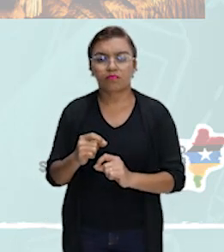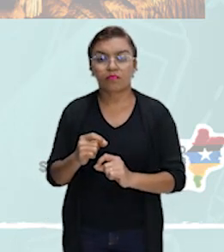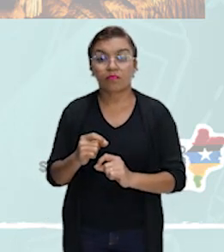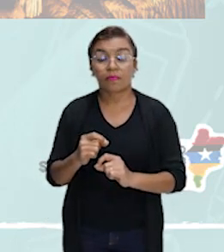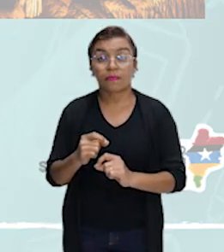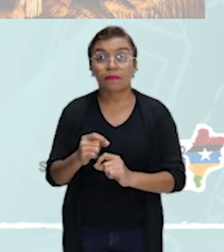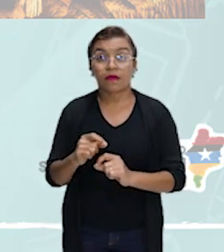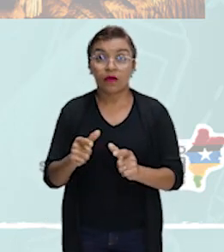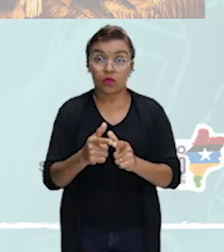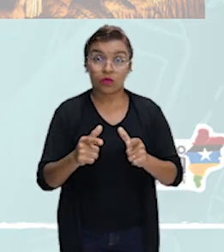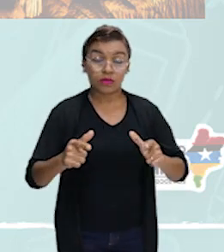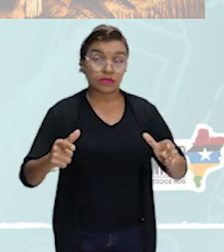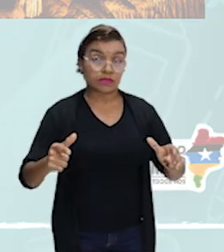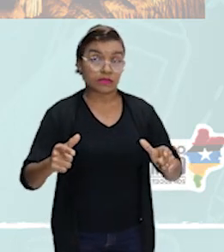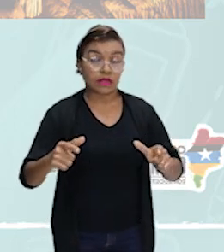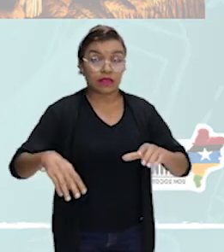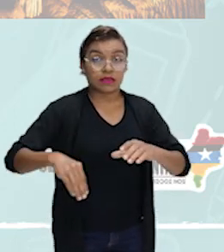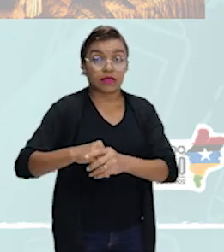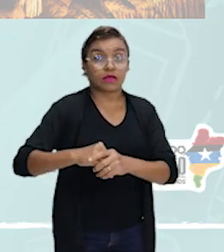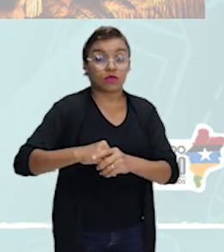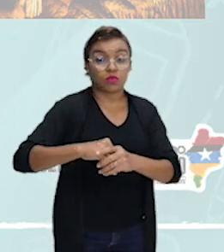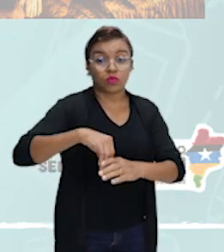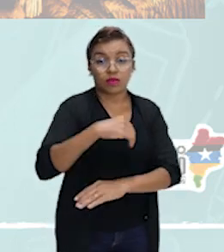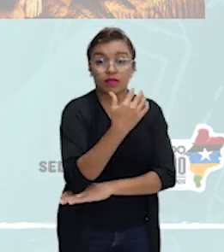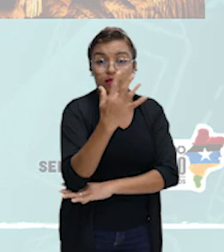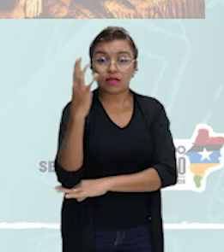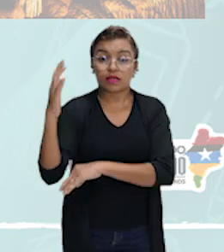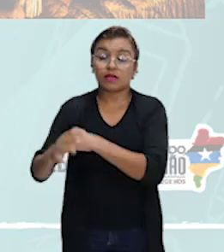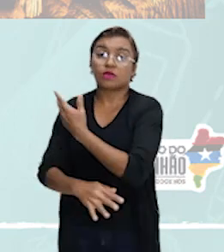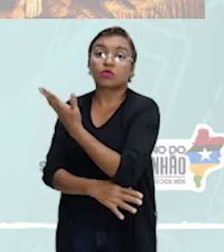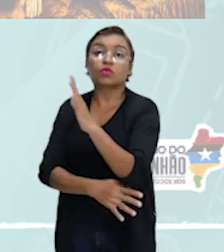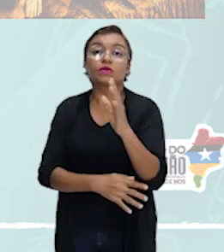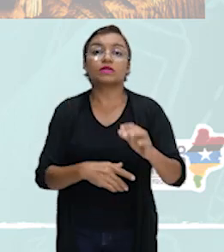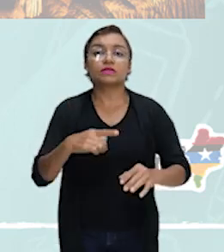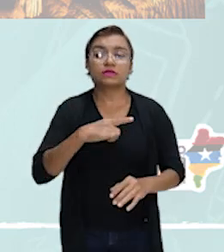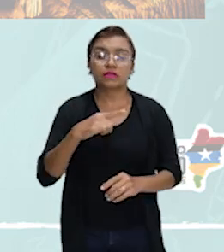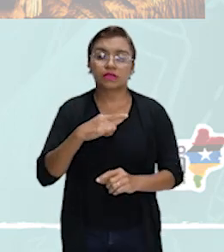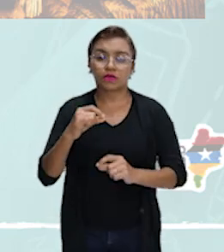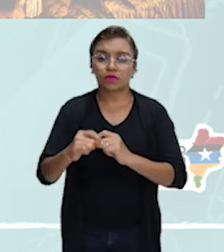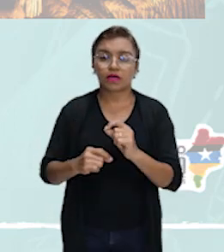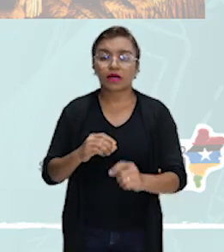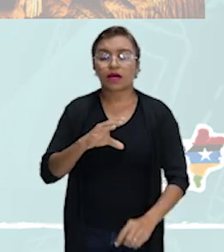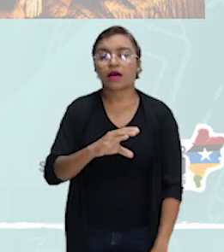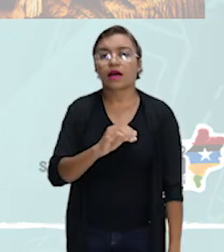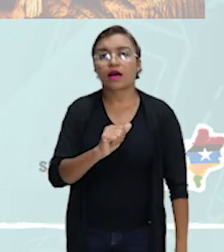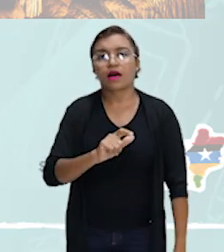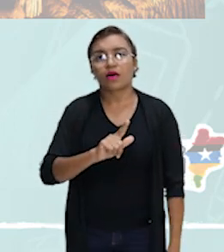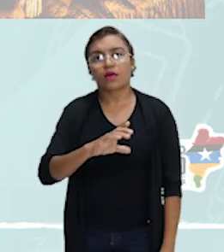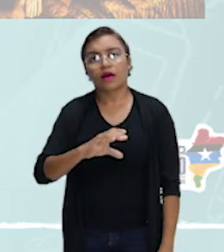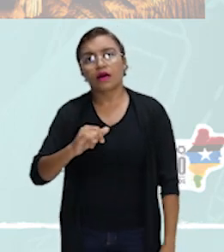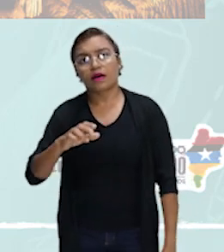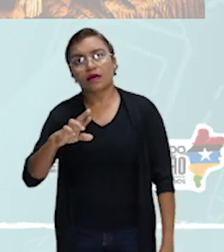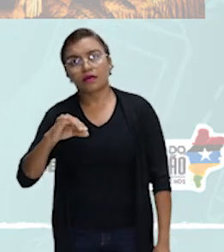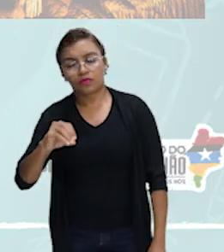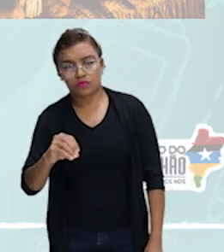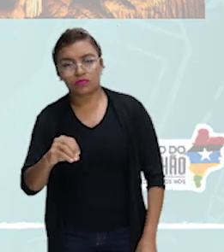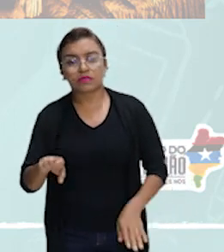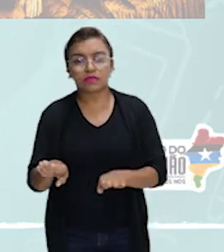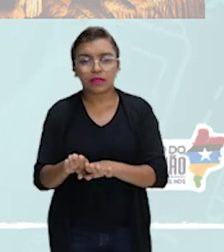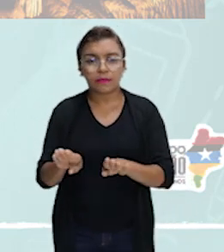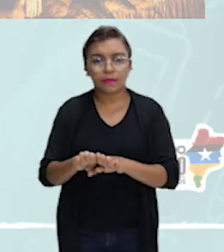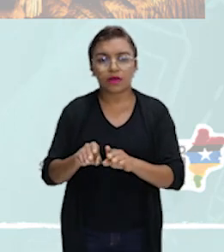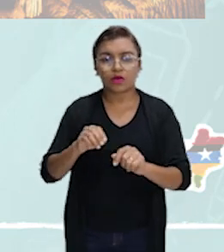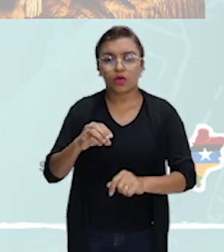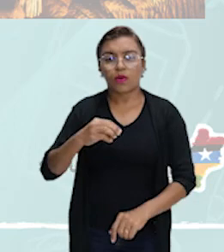grande quantidade na natureza, constituindo o que nós chamamos de calcário e também o mármore,